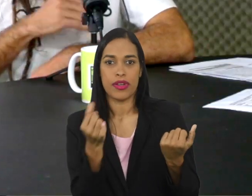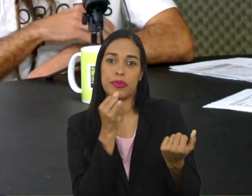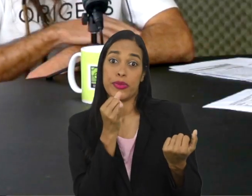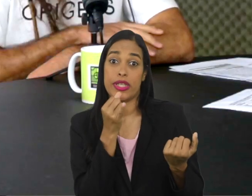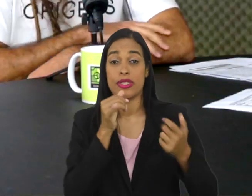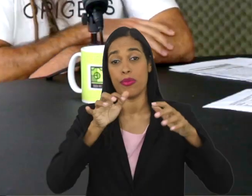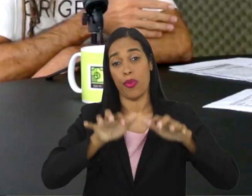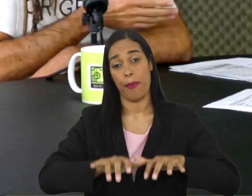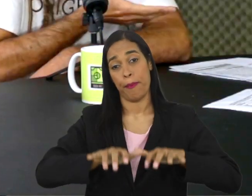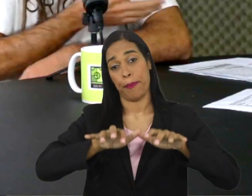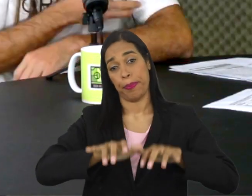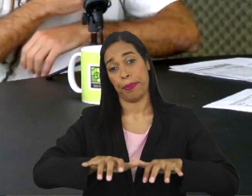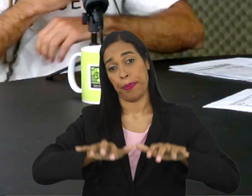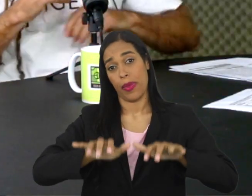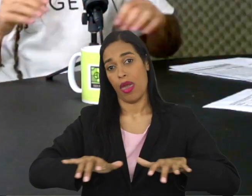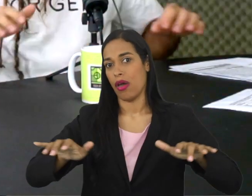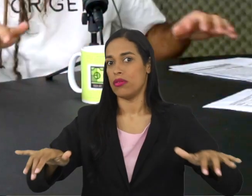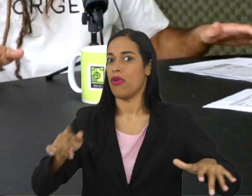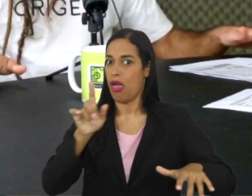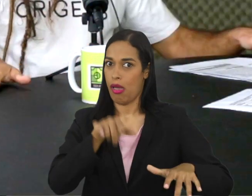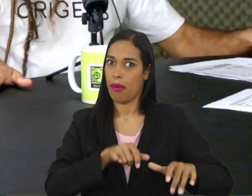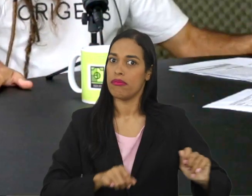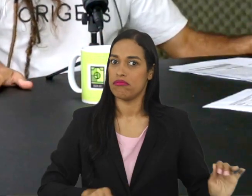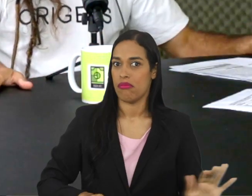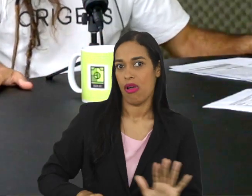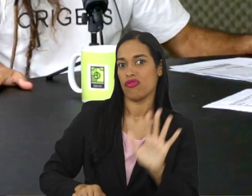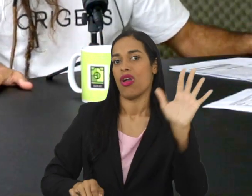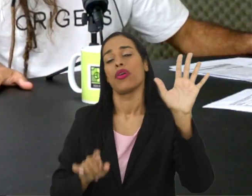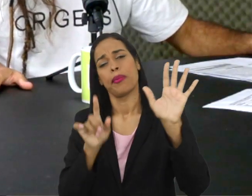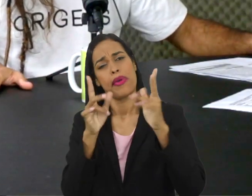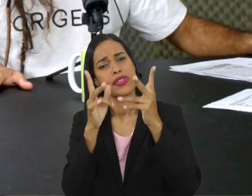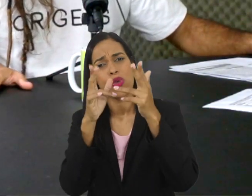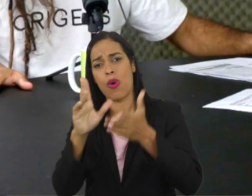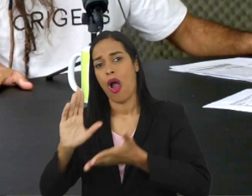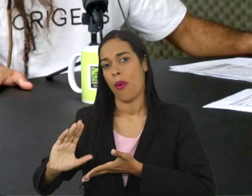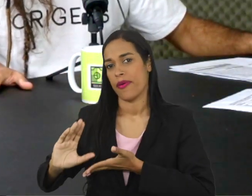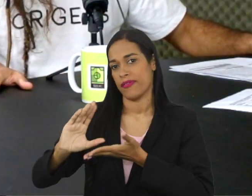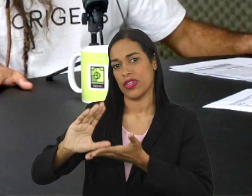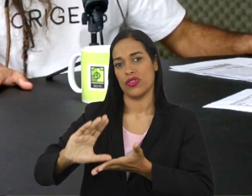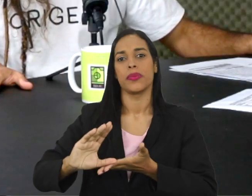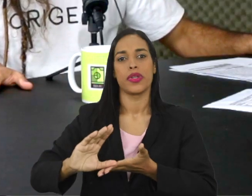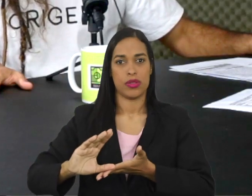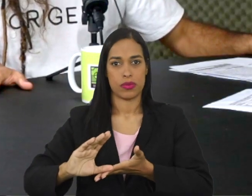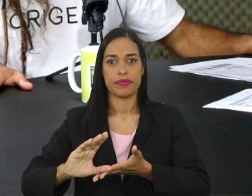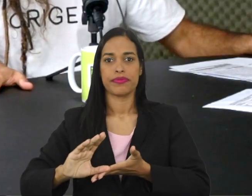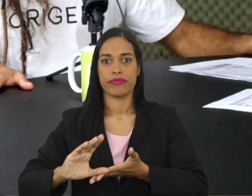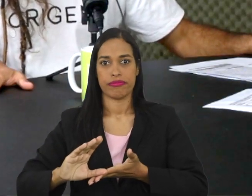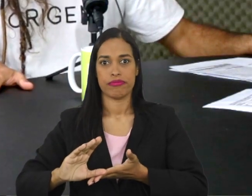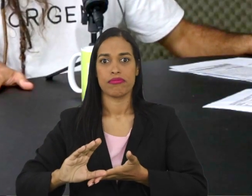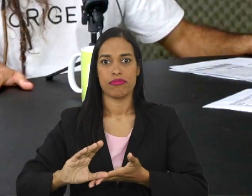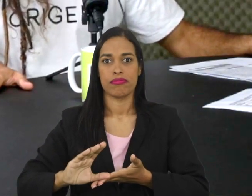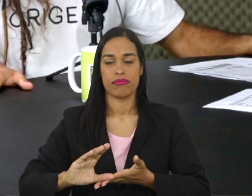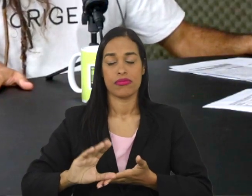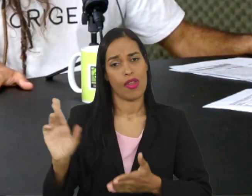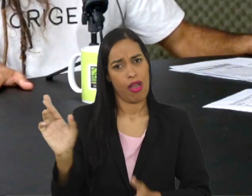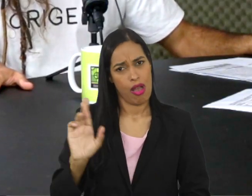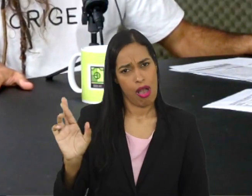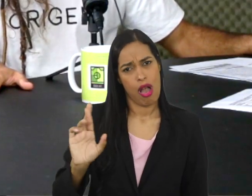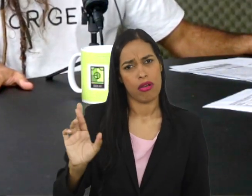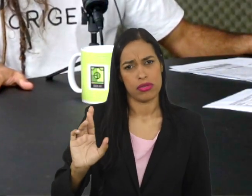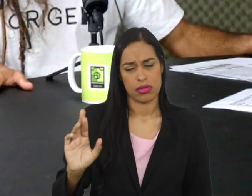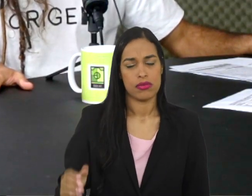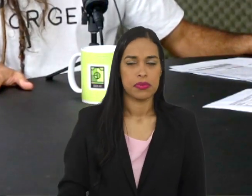com um piano. Não, de fato. Mas mesmo assim é um investimento, sabe, de algumas centenas de reais. Sim, sim.